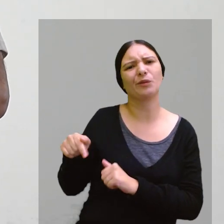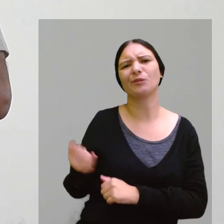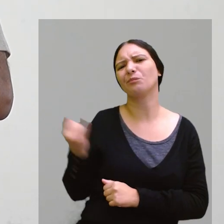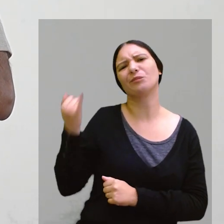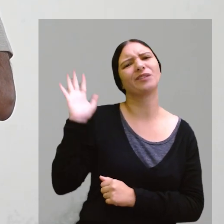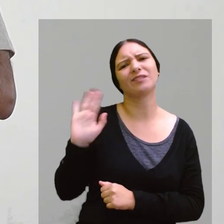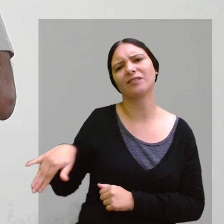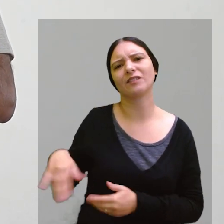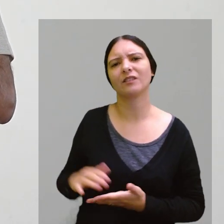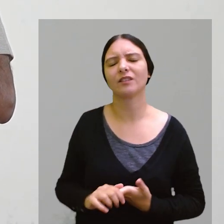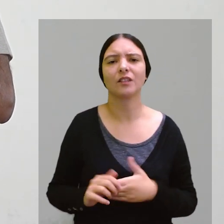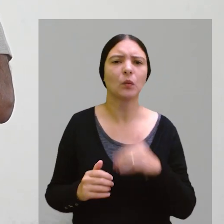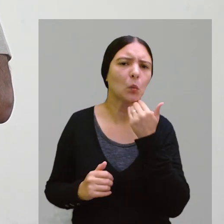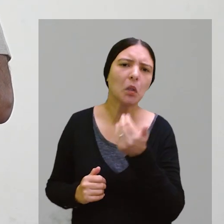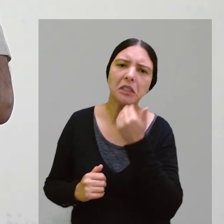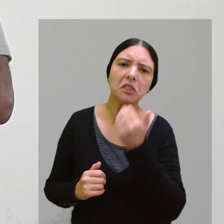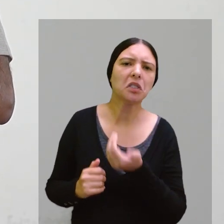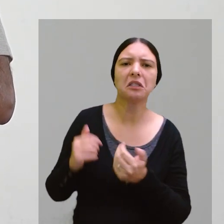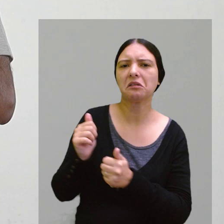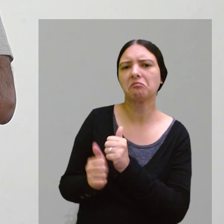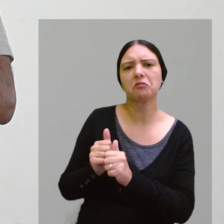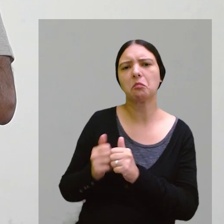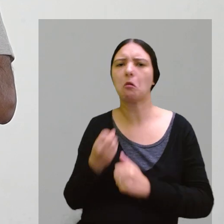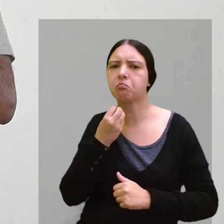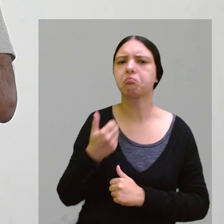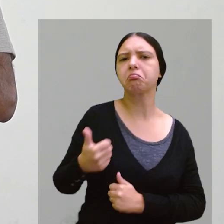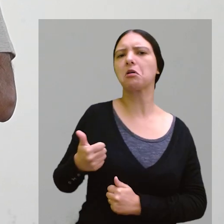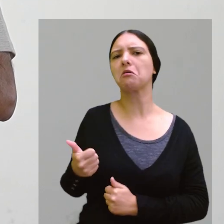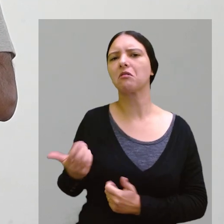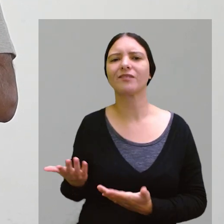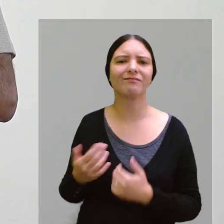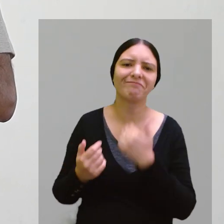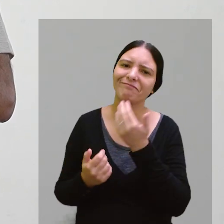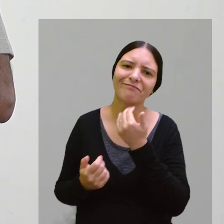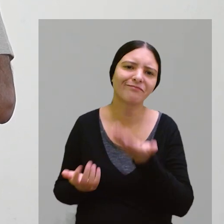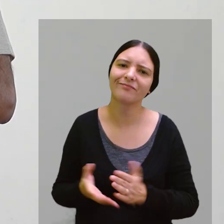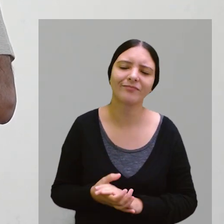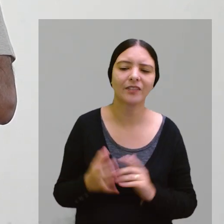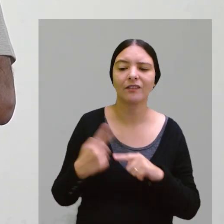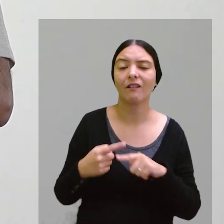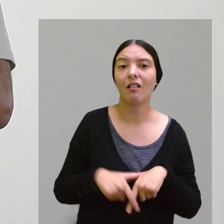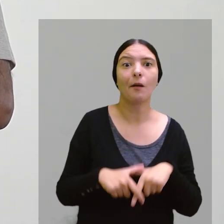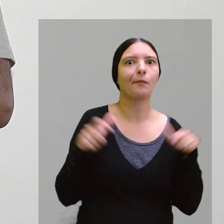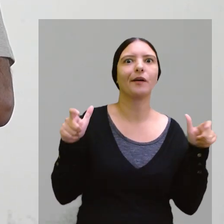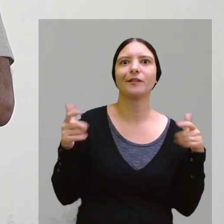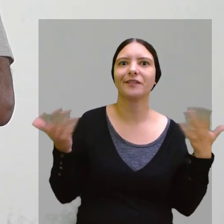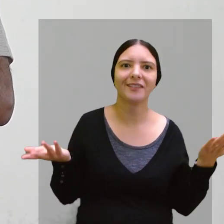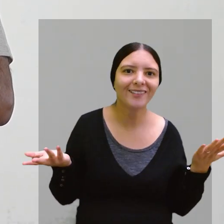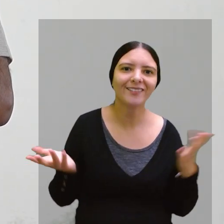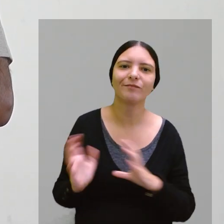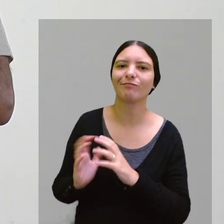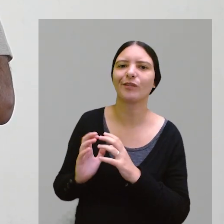importa. Então não adianta ser bom de bola. Entende? Não adianta... Porque a maioria nem médio de